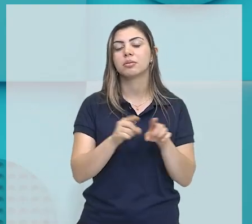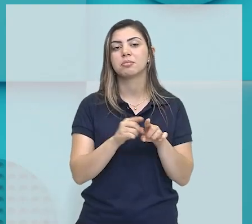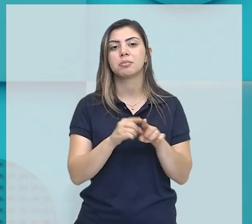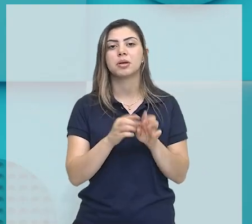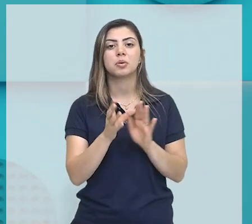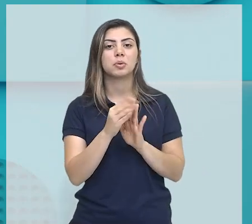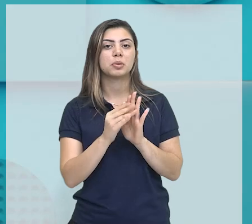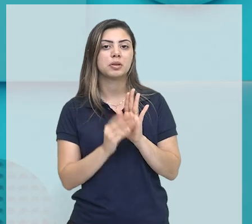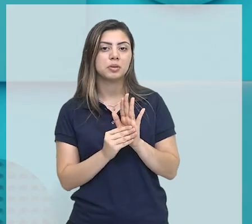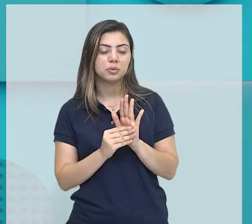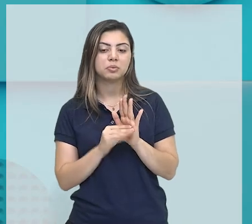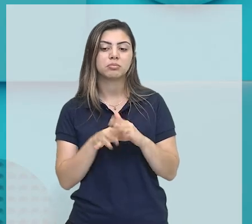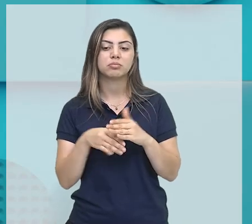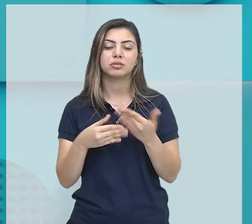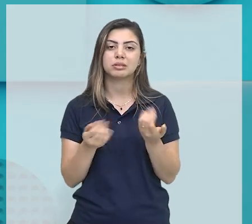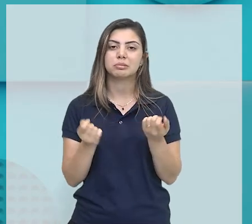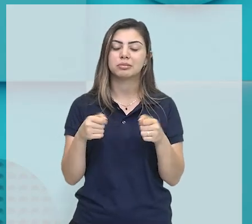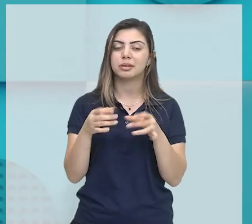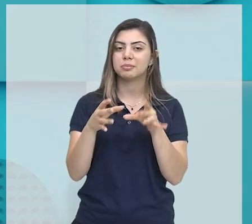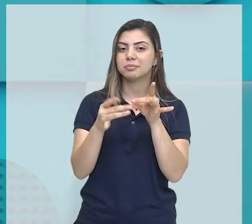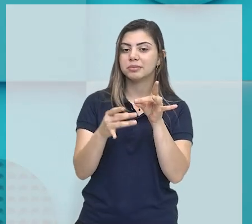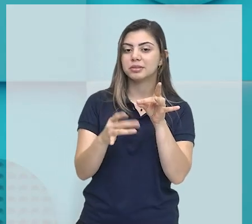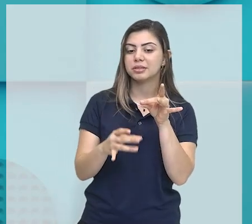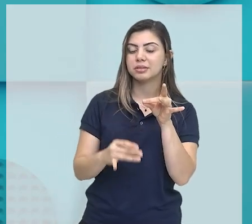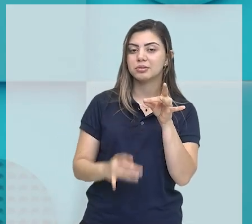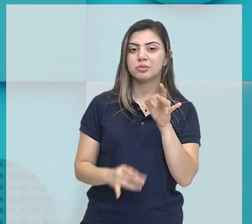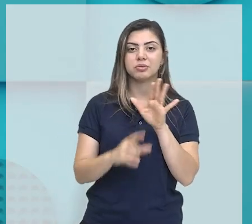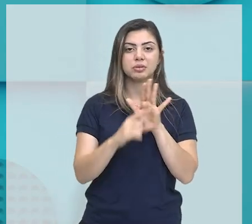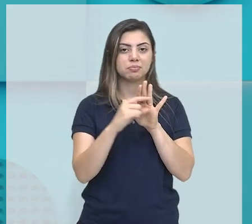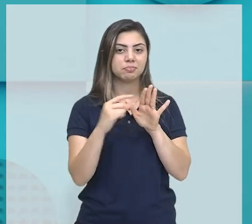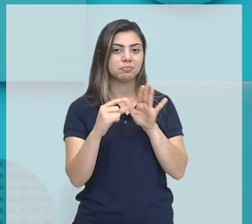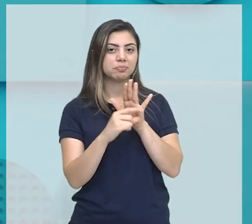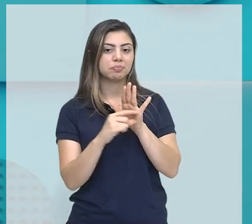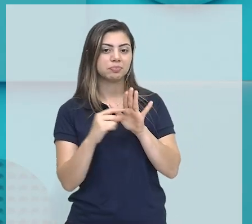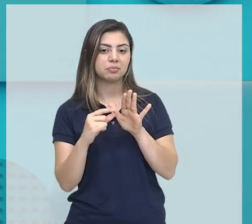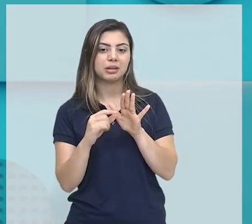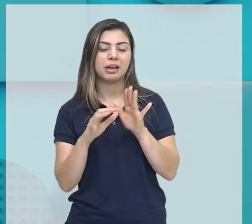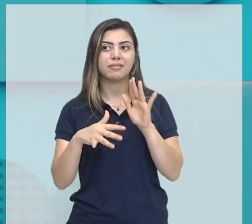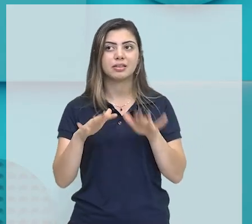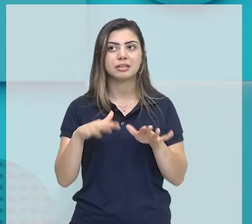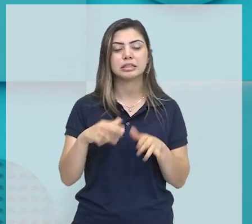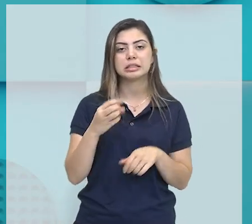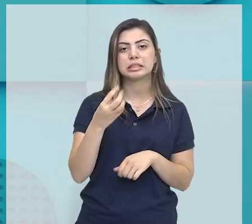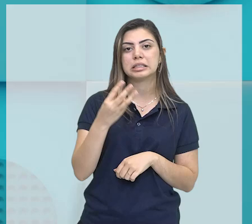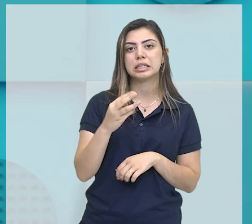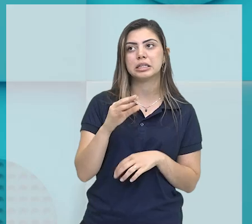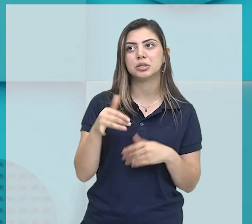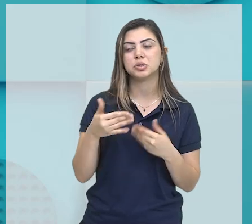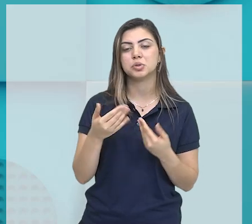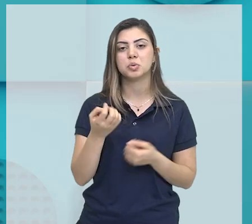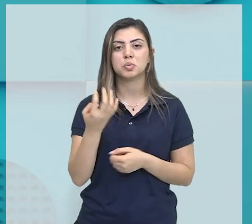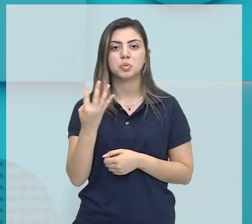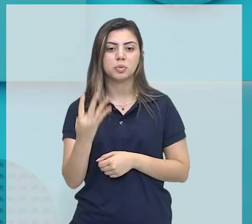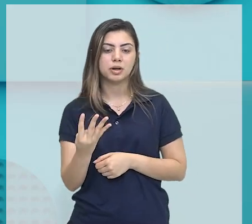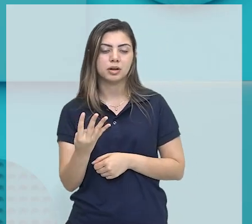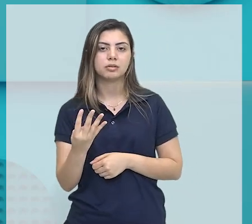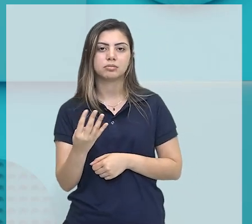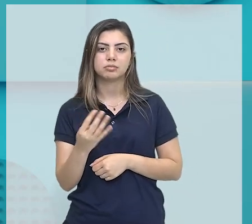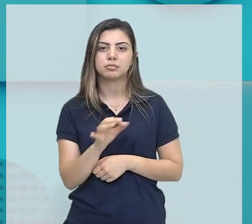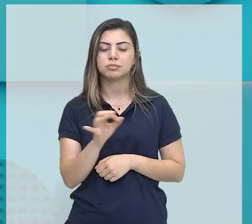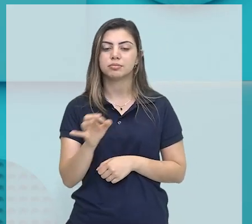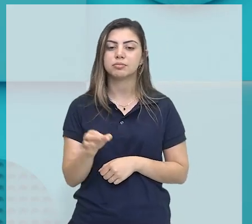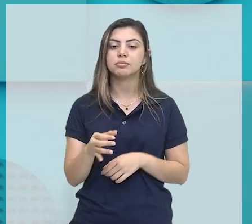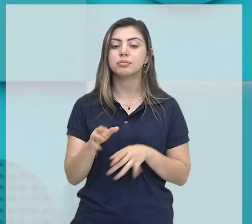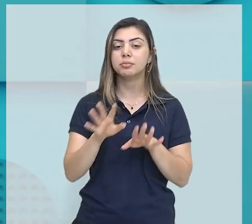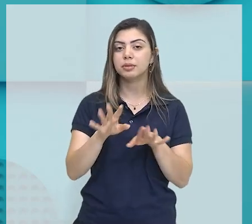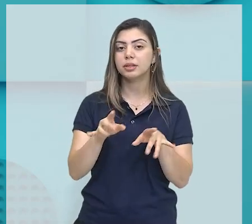abordar, aí eu vou desenvolver em cada parágrafo, que tem 3 ou 4, dependendo do que for preciso.